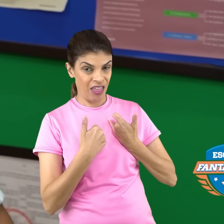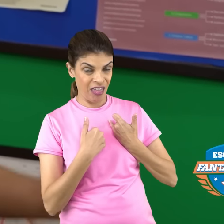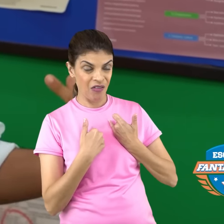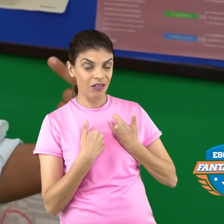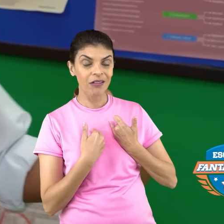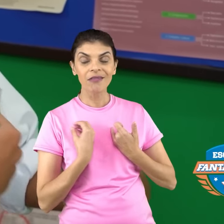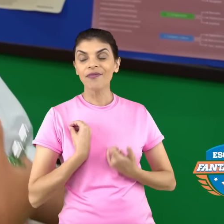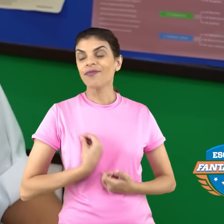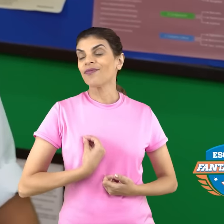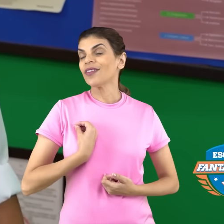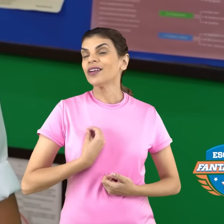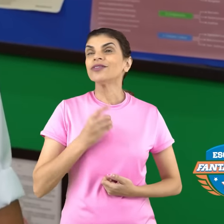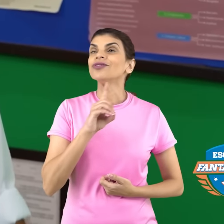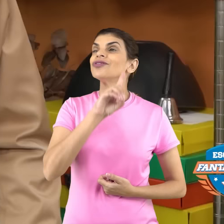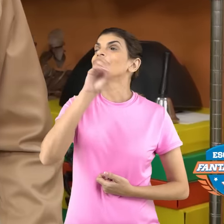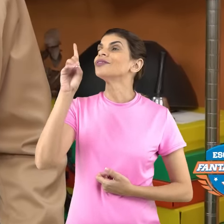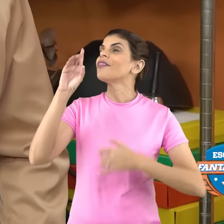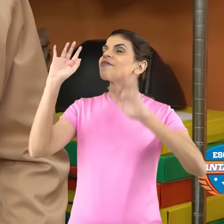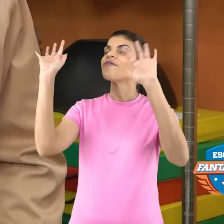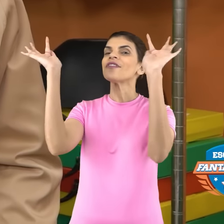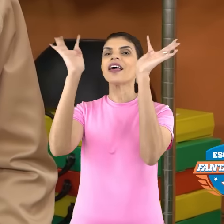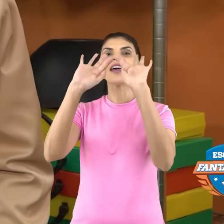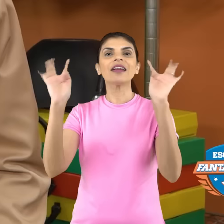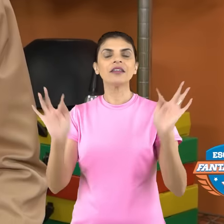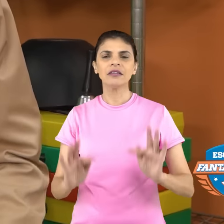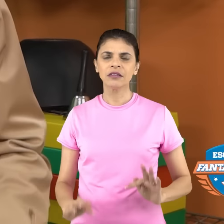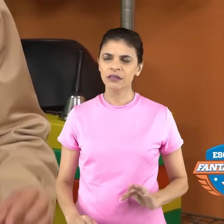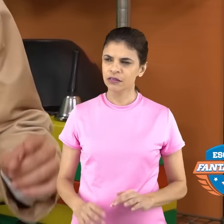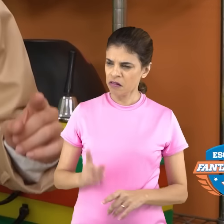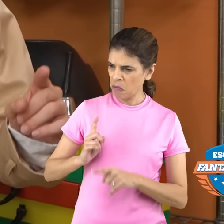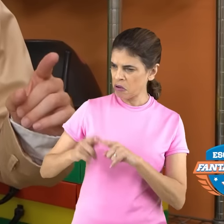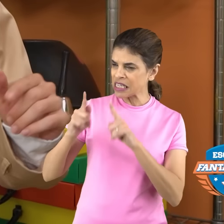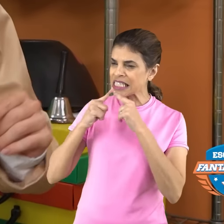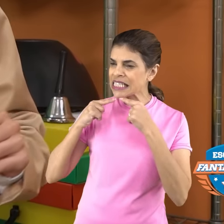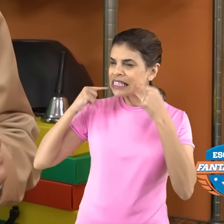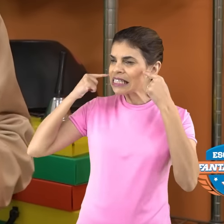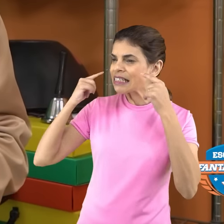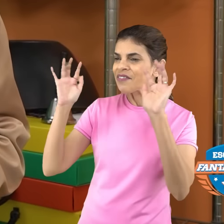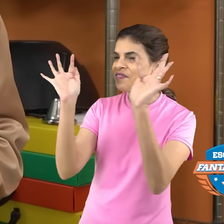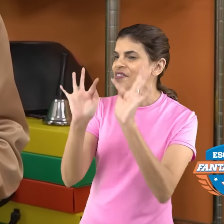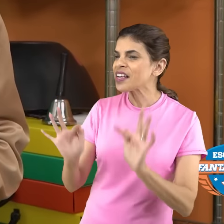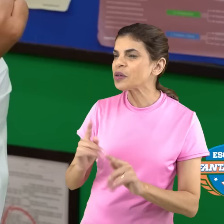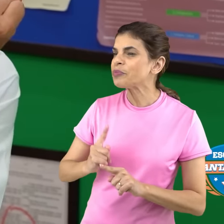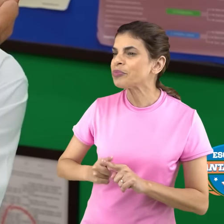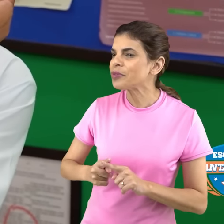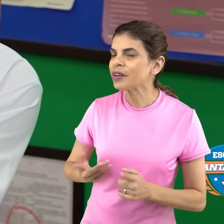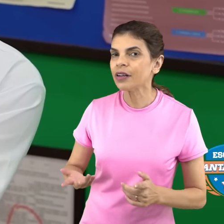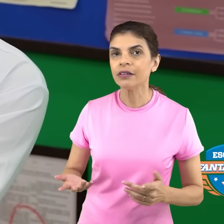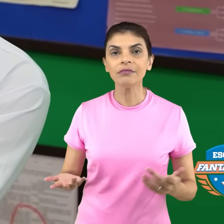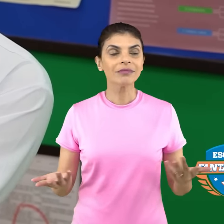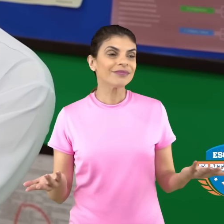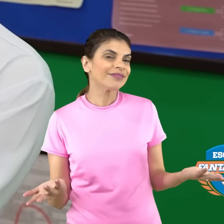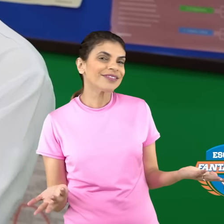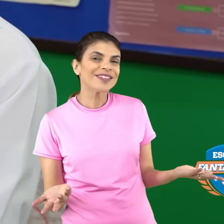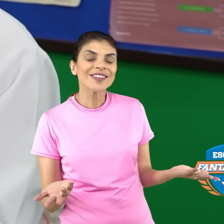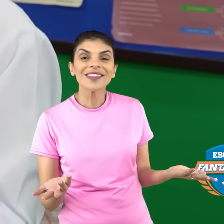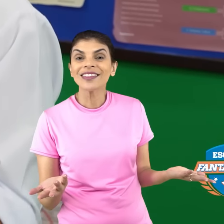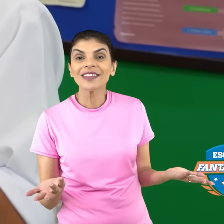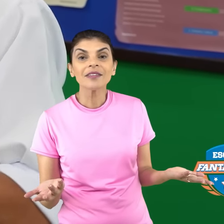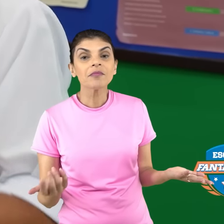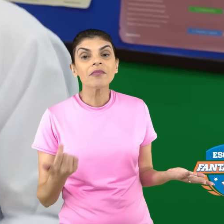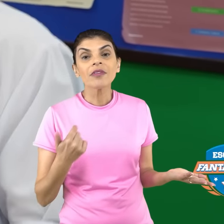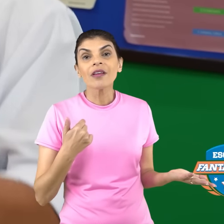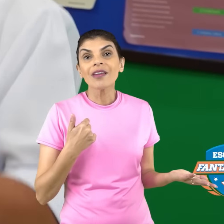estragar o meu dia. Por que você tá tão feliz? Porque hoje eu vou